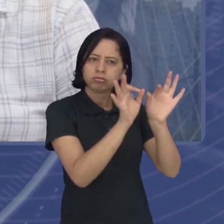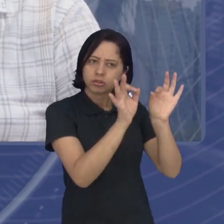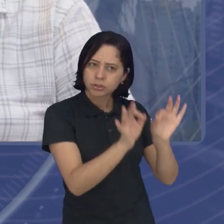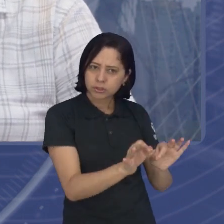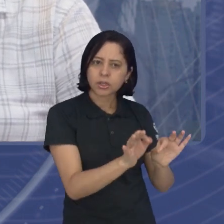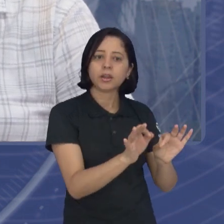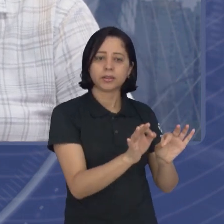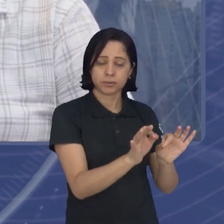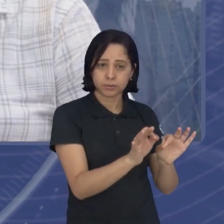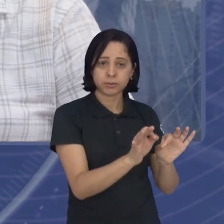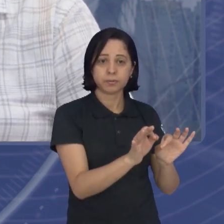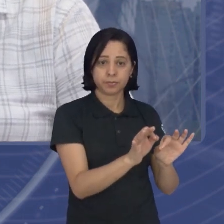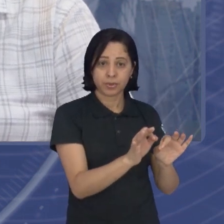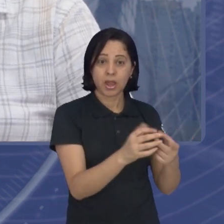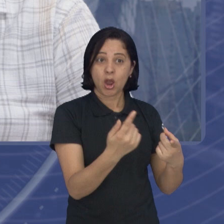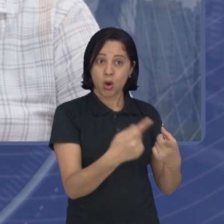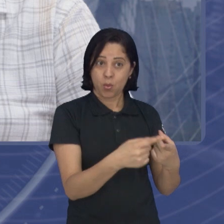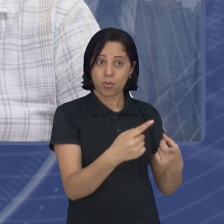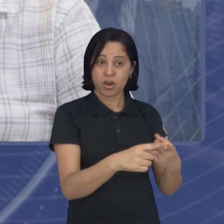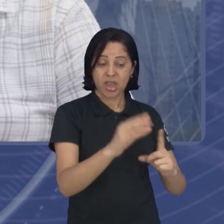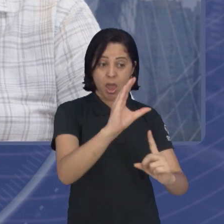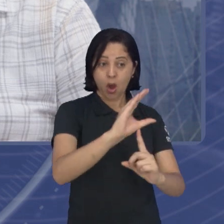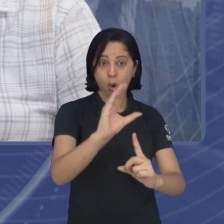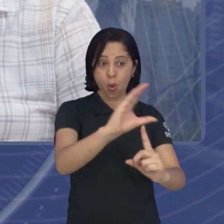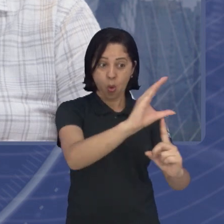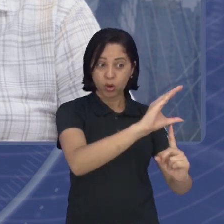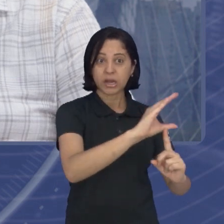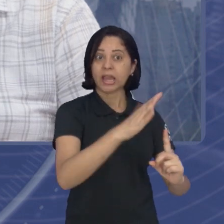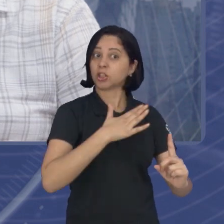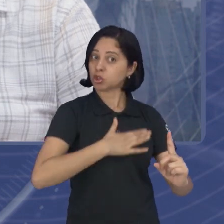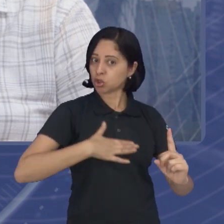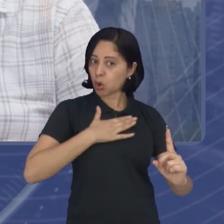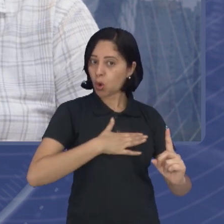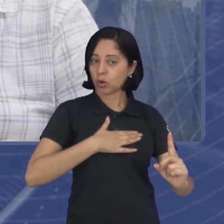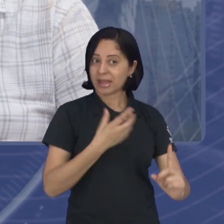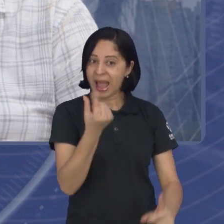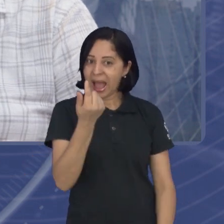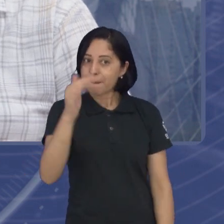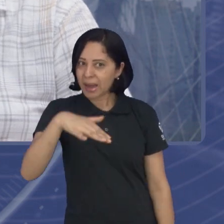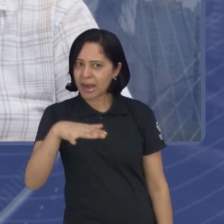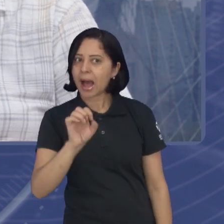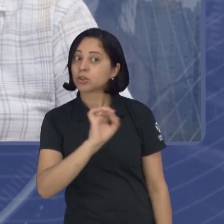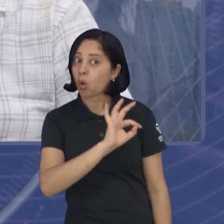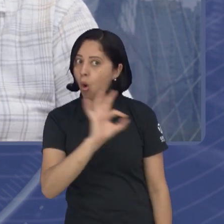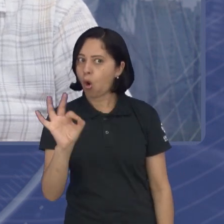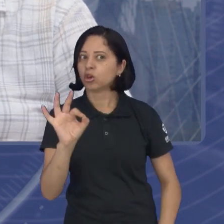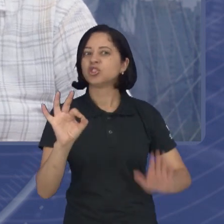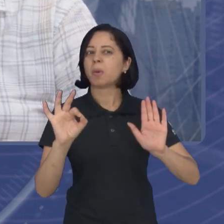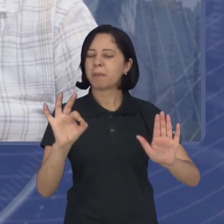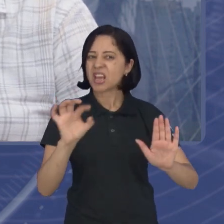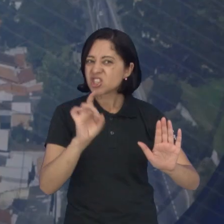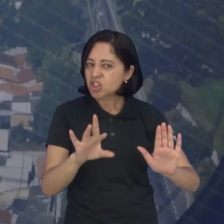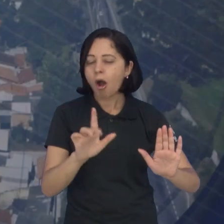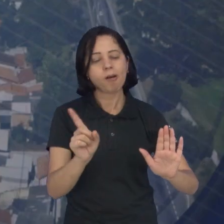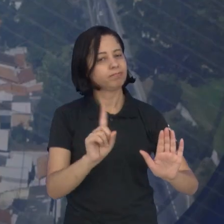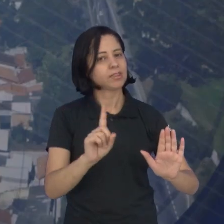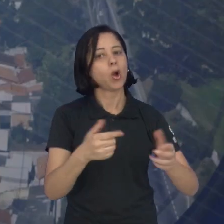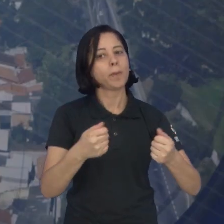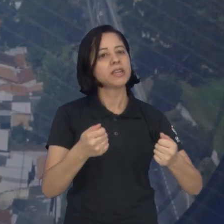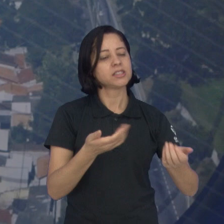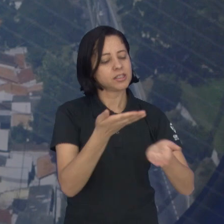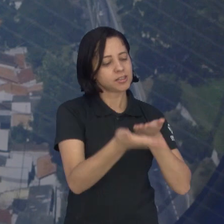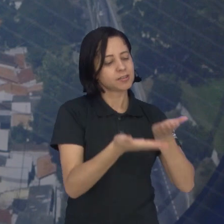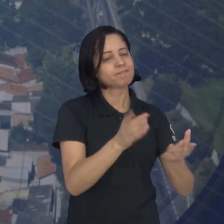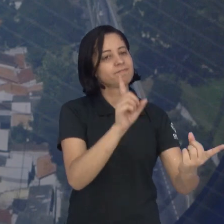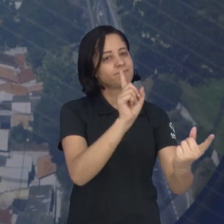cada vez mais os consumidores estão procurando por isso também. Preço é importante, mas não é só isso, né? Bom, agora eu